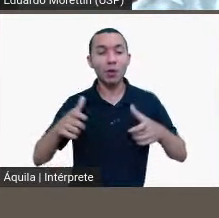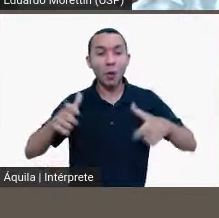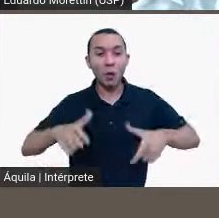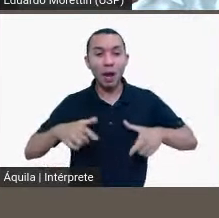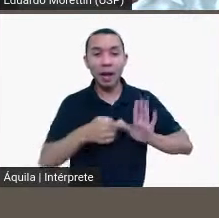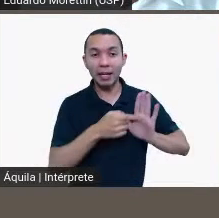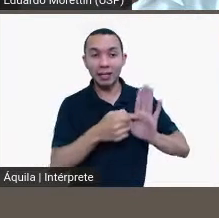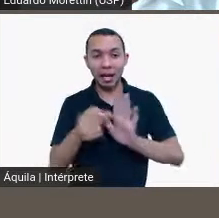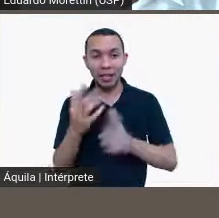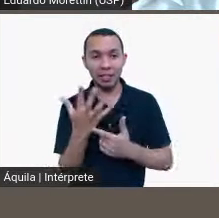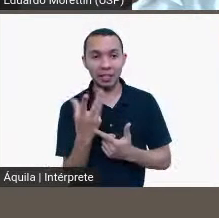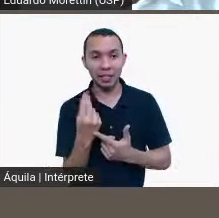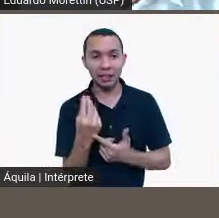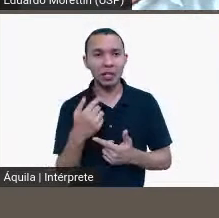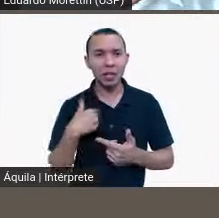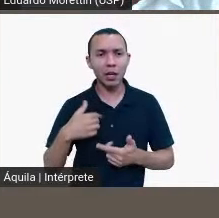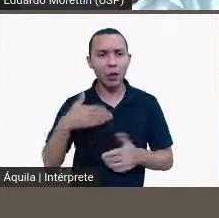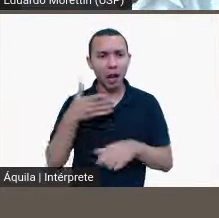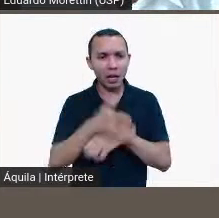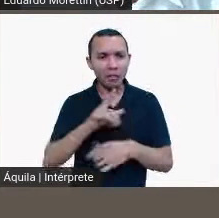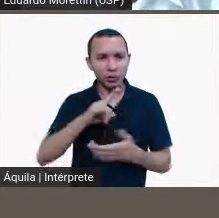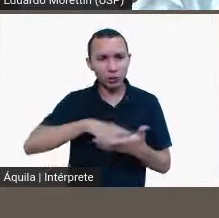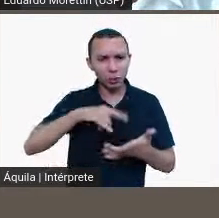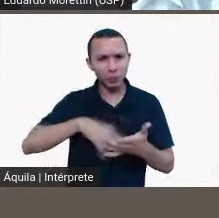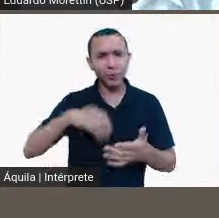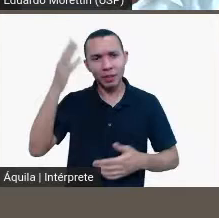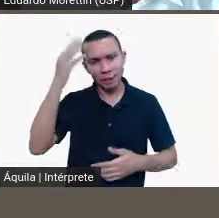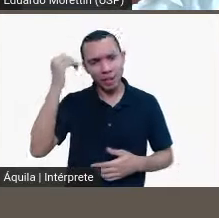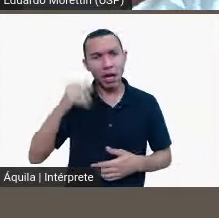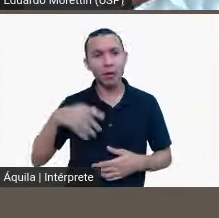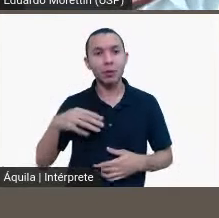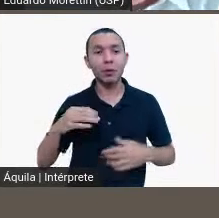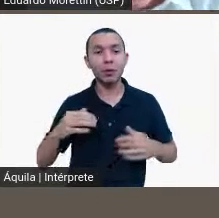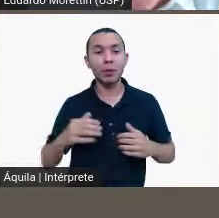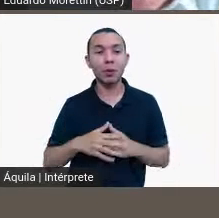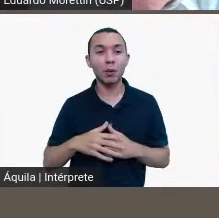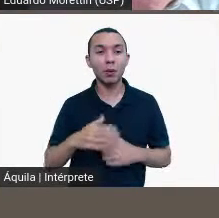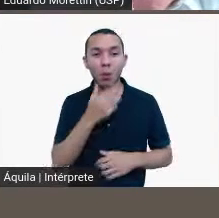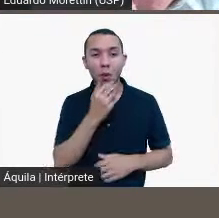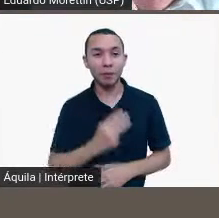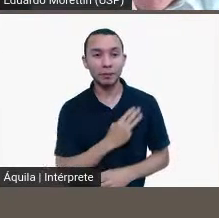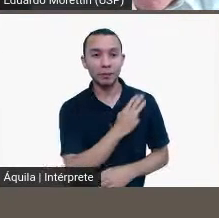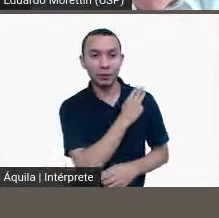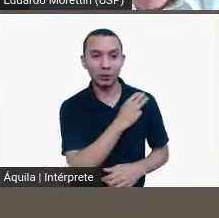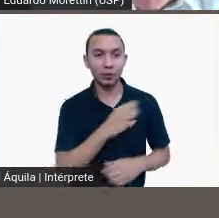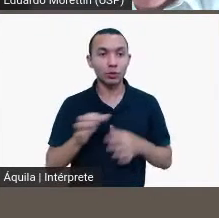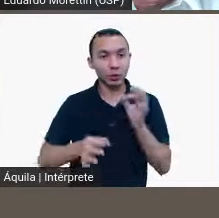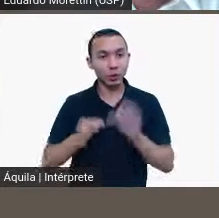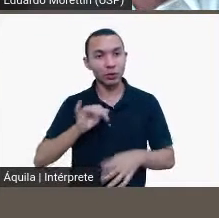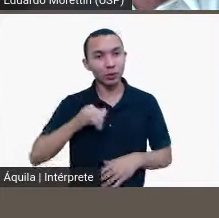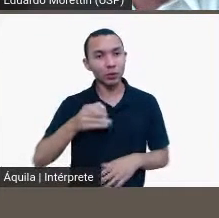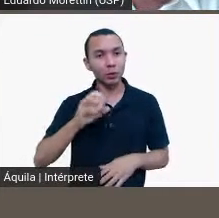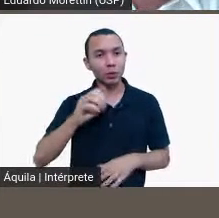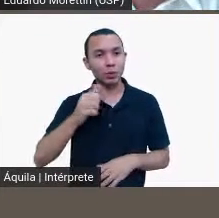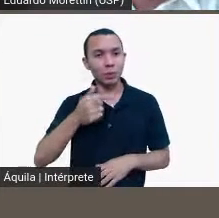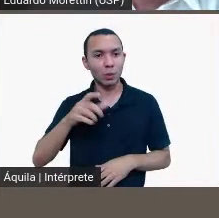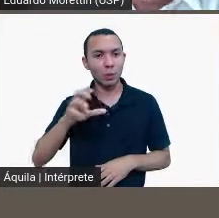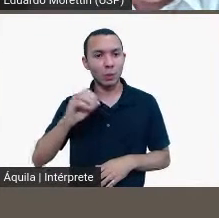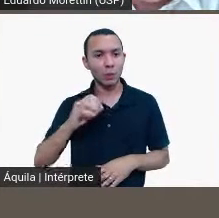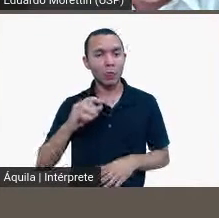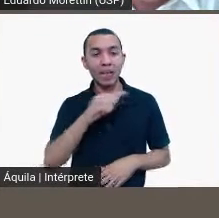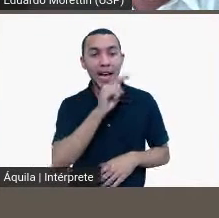à documentação. Era sabido do ministro da Justiça e Negócios Interiores, João Luiz Alves, que o problema